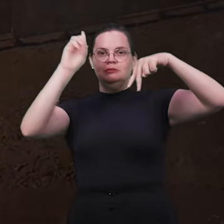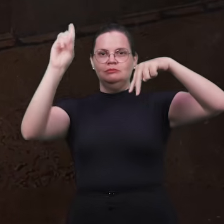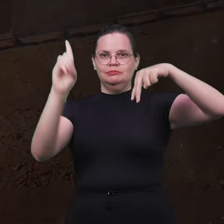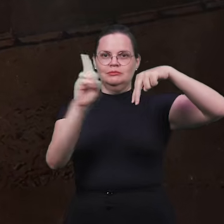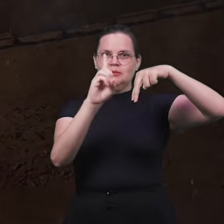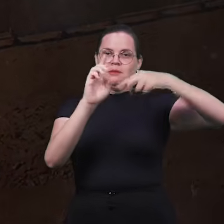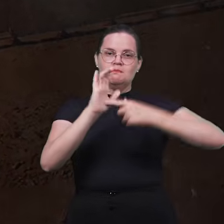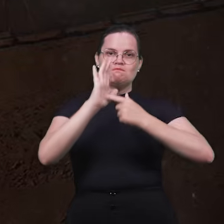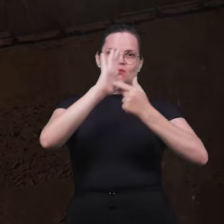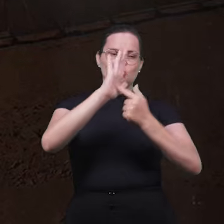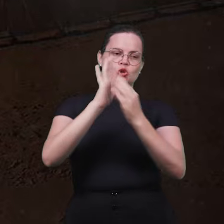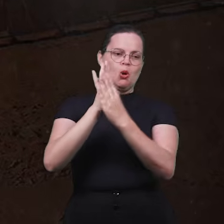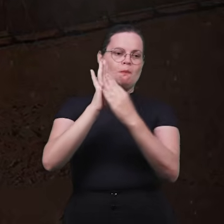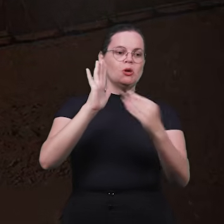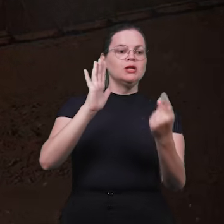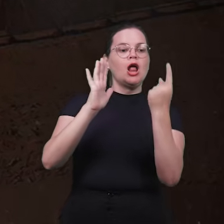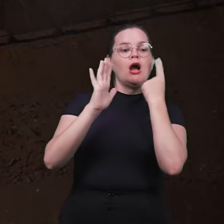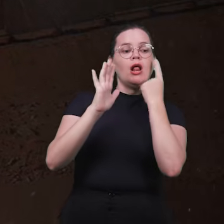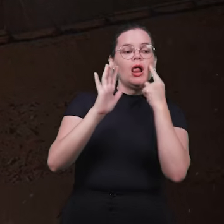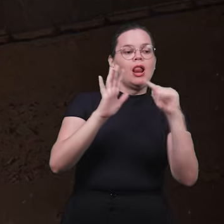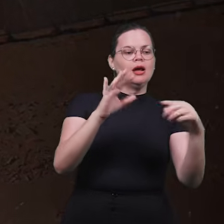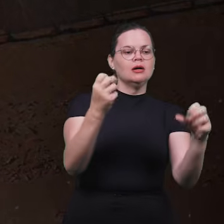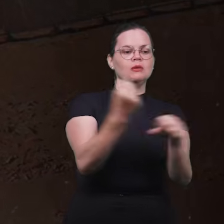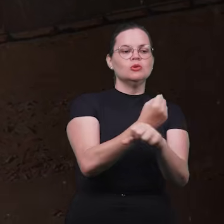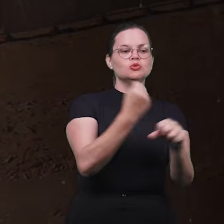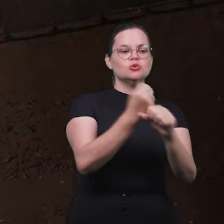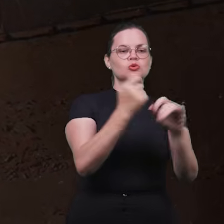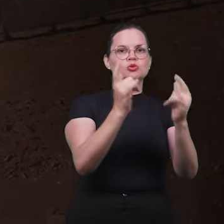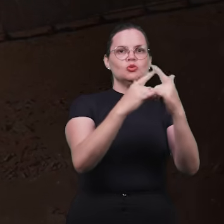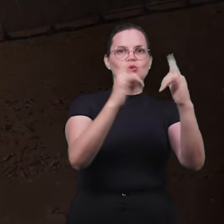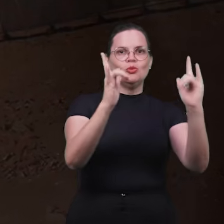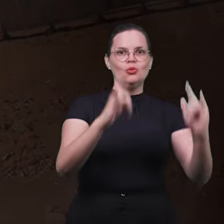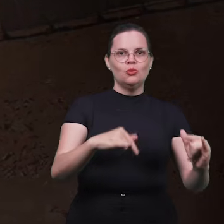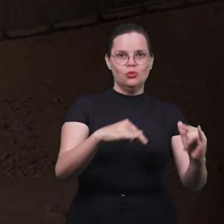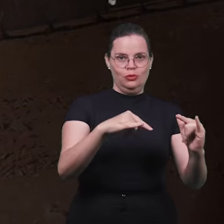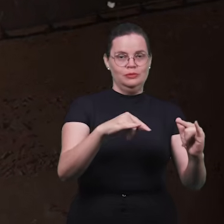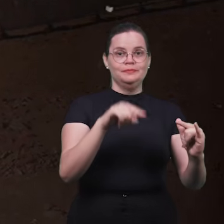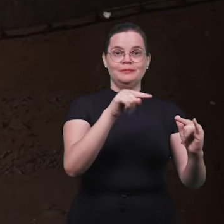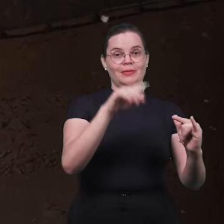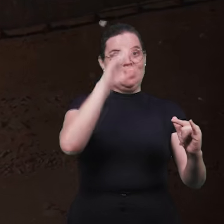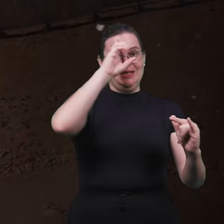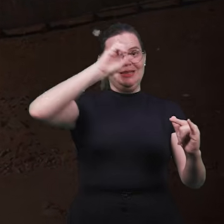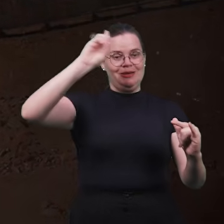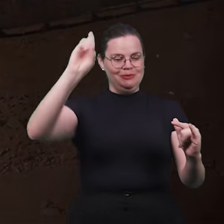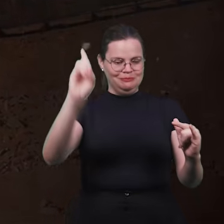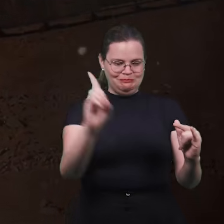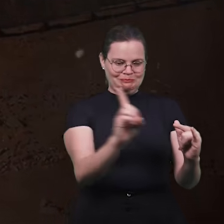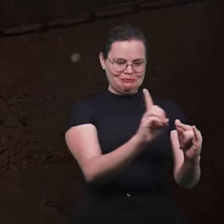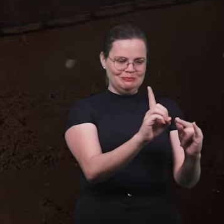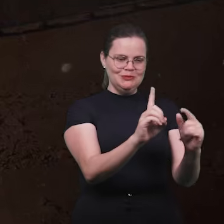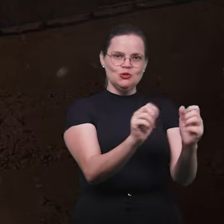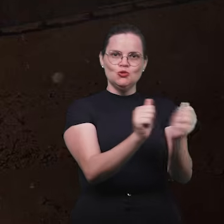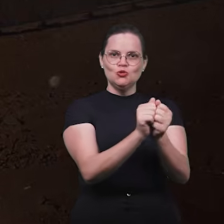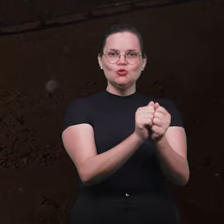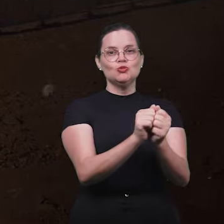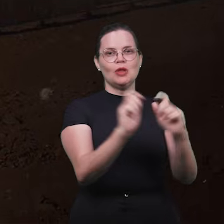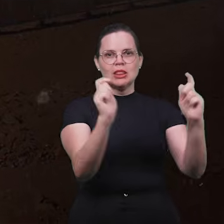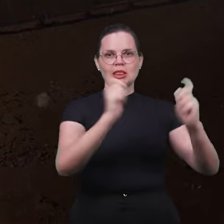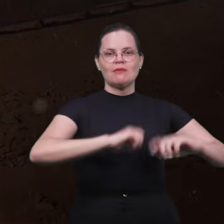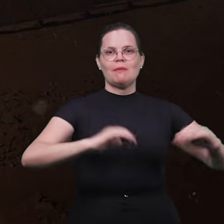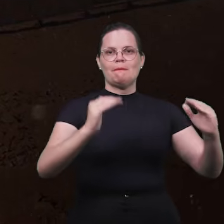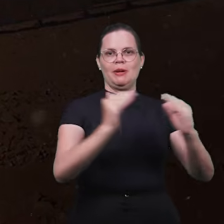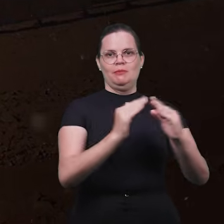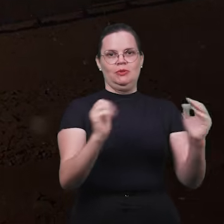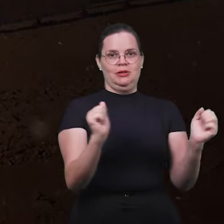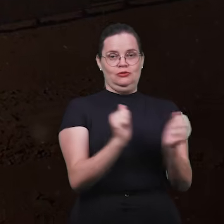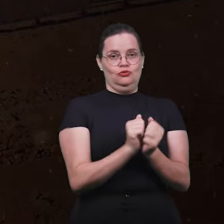com eles, mas, através do tabernáculo, Deus habitaria no meio deles. De